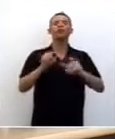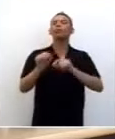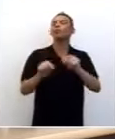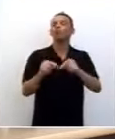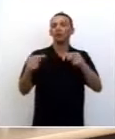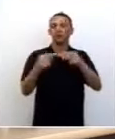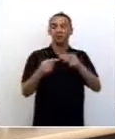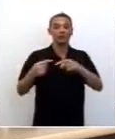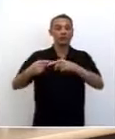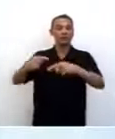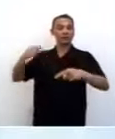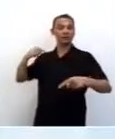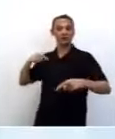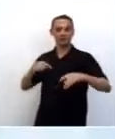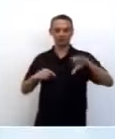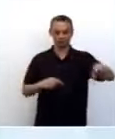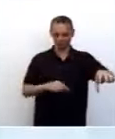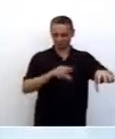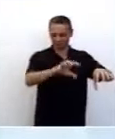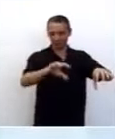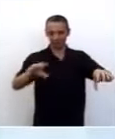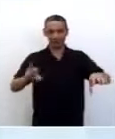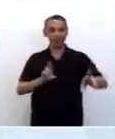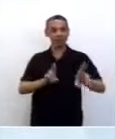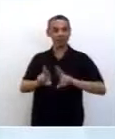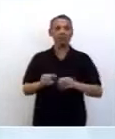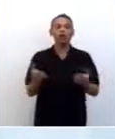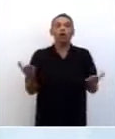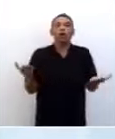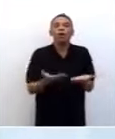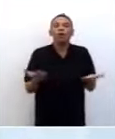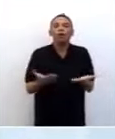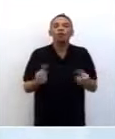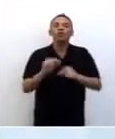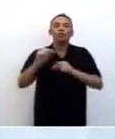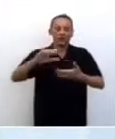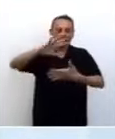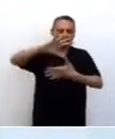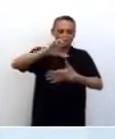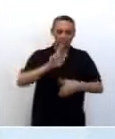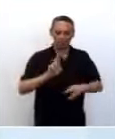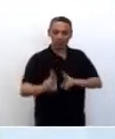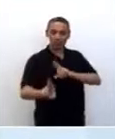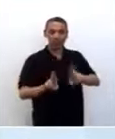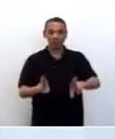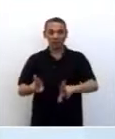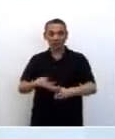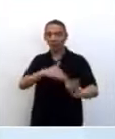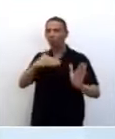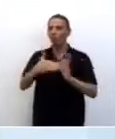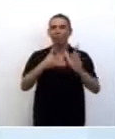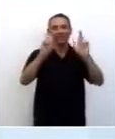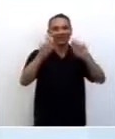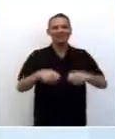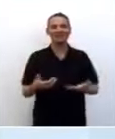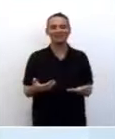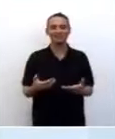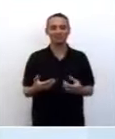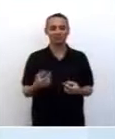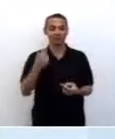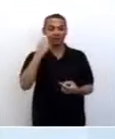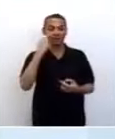só foquei na localização das respostas. Hoje não, hoje eu vou ensinar vocês a dar a resposta completa. Então, eu vou colocar,